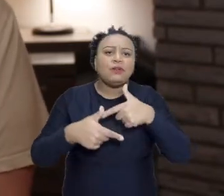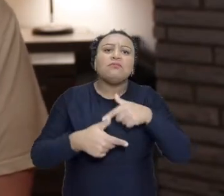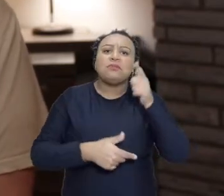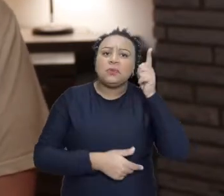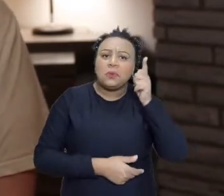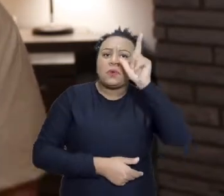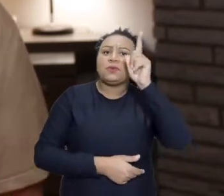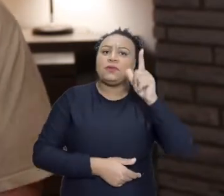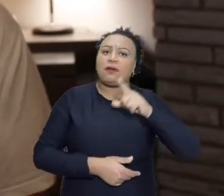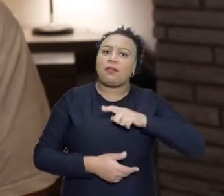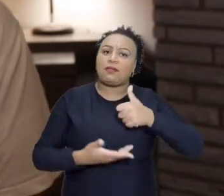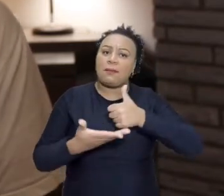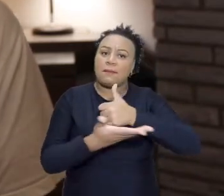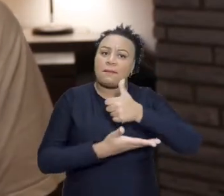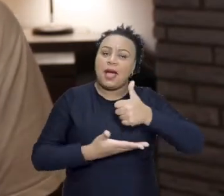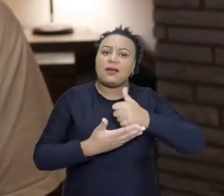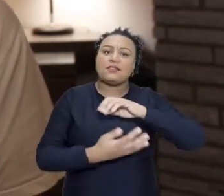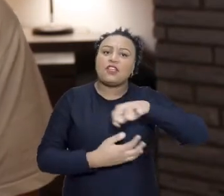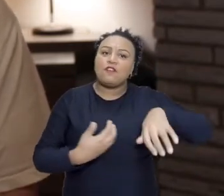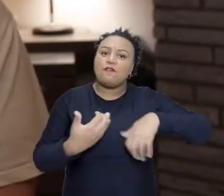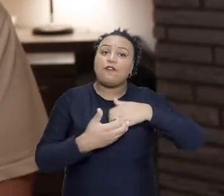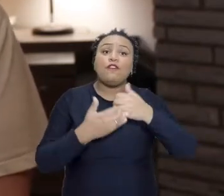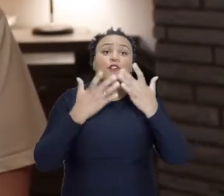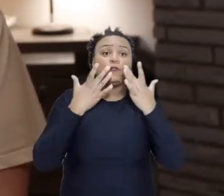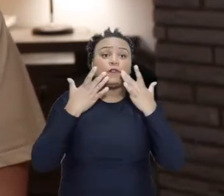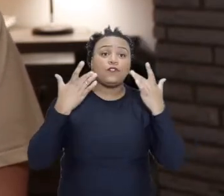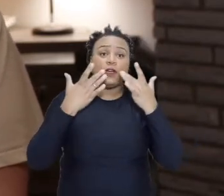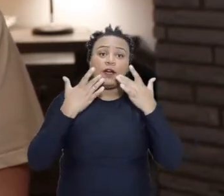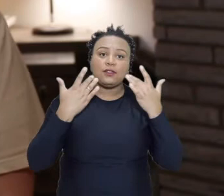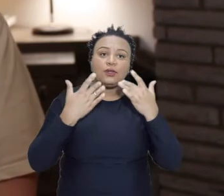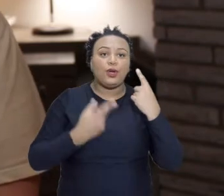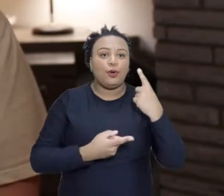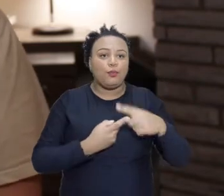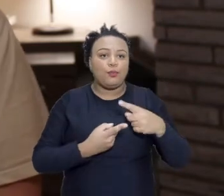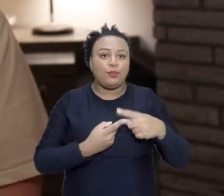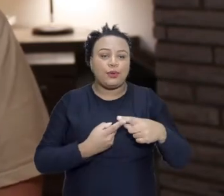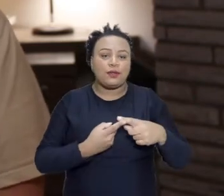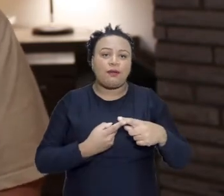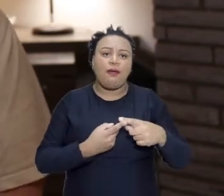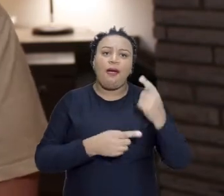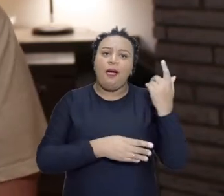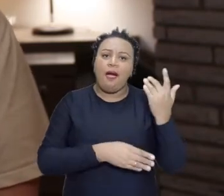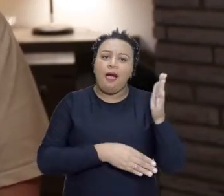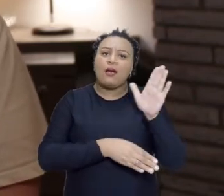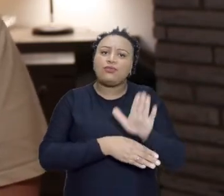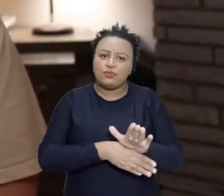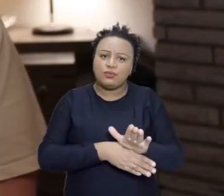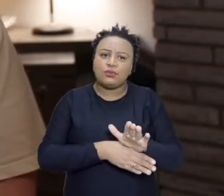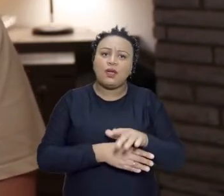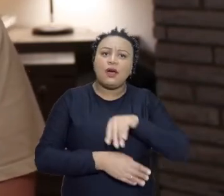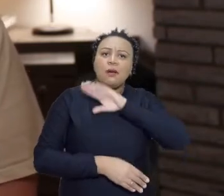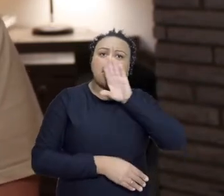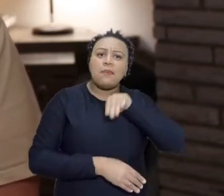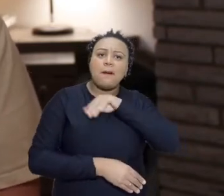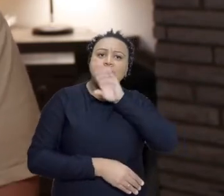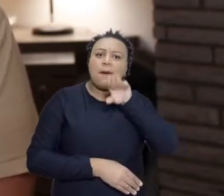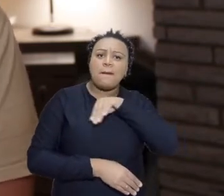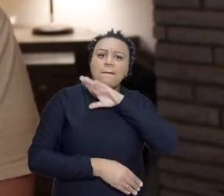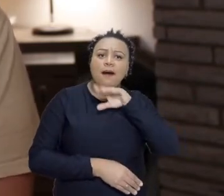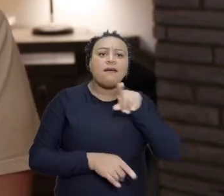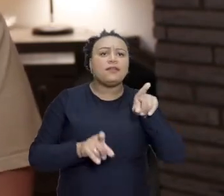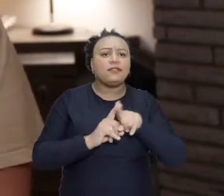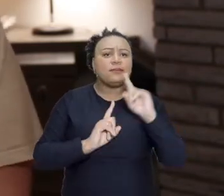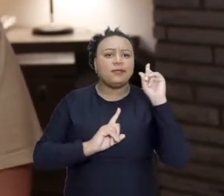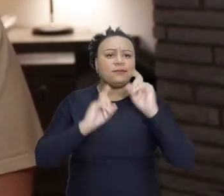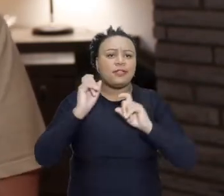uma base envolvendo o teatro, porque ajuda tanto na dicção como na expressão